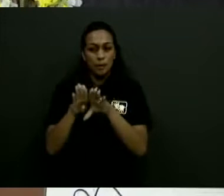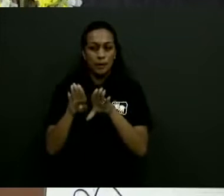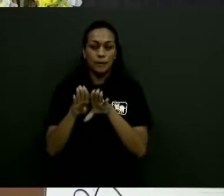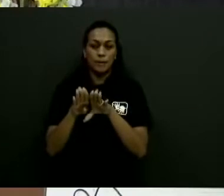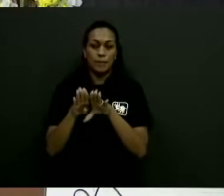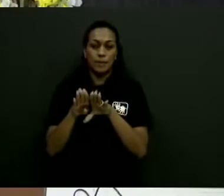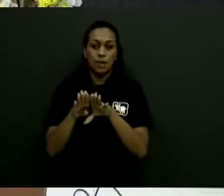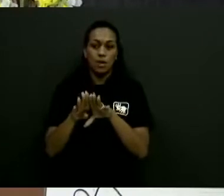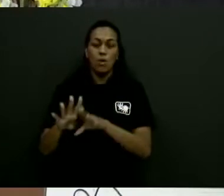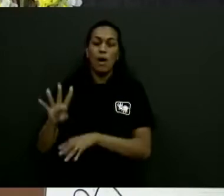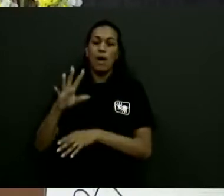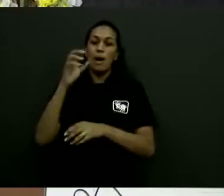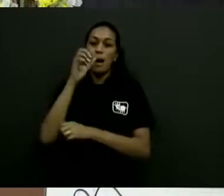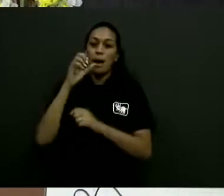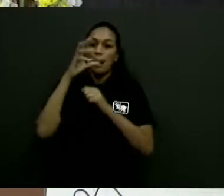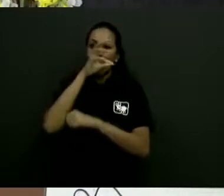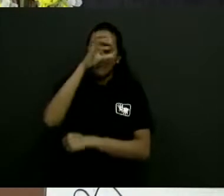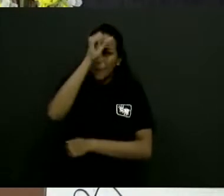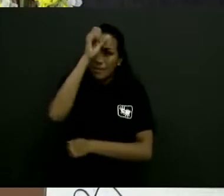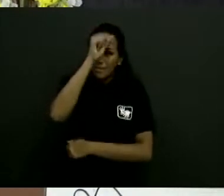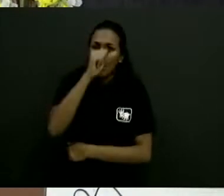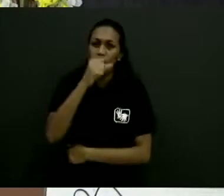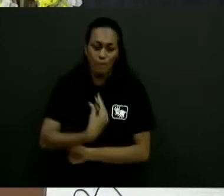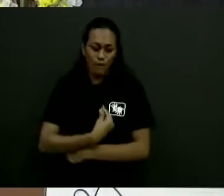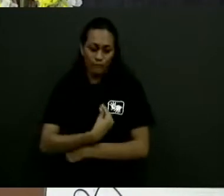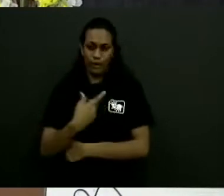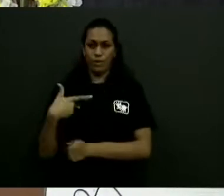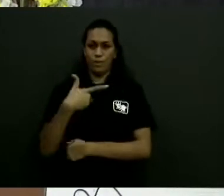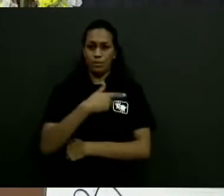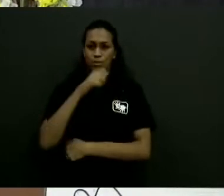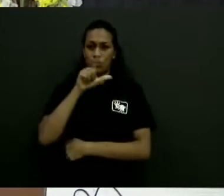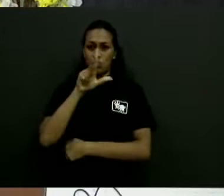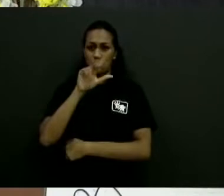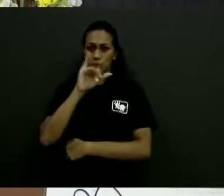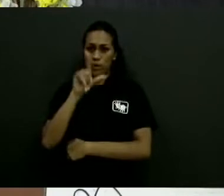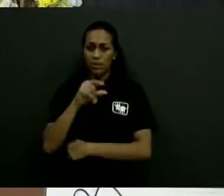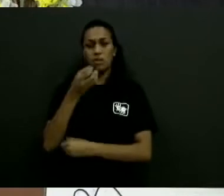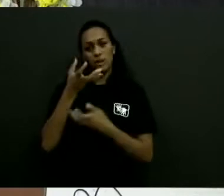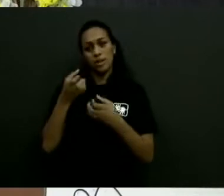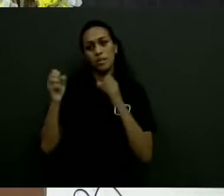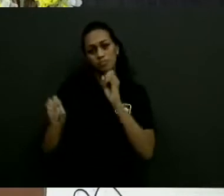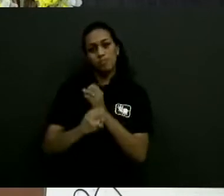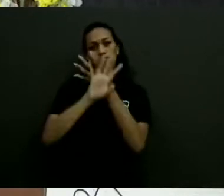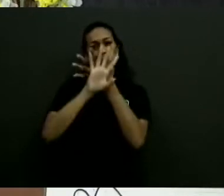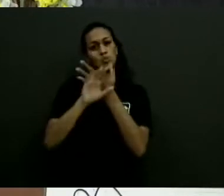Nós aprendemos muito com a vida do Pastor Luiz e eu gostaria que o pastor também desse uma saudação aí.